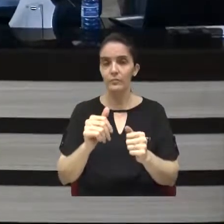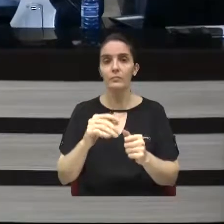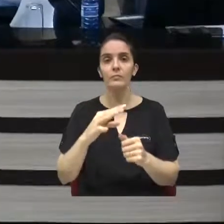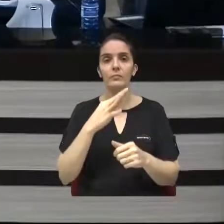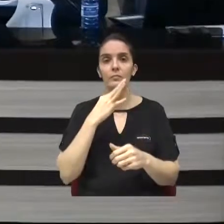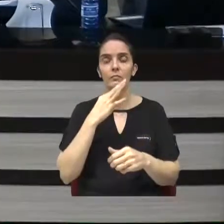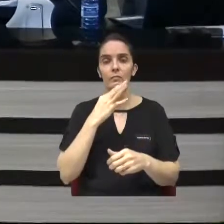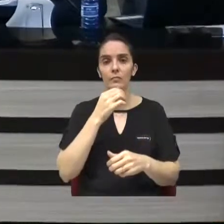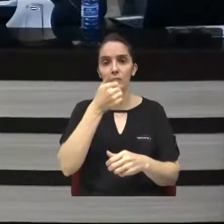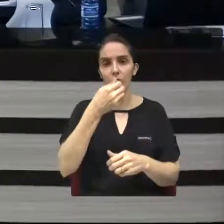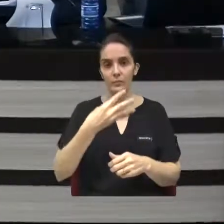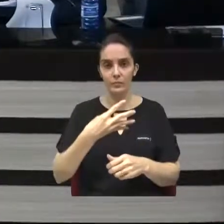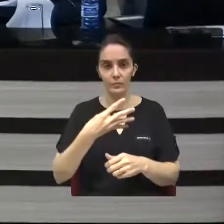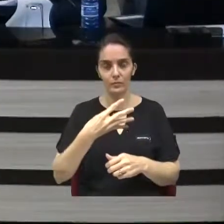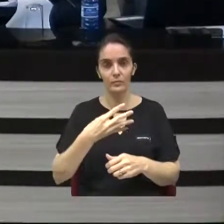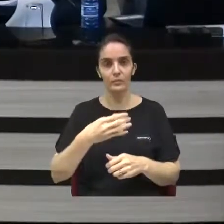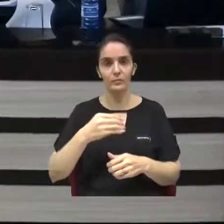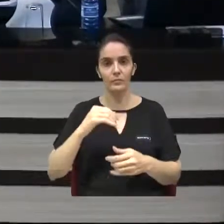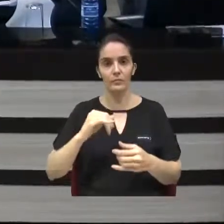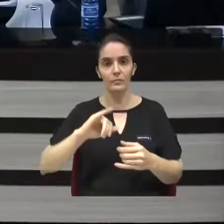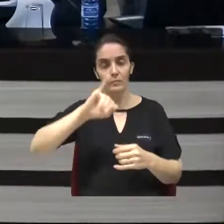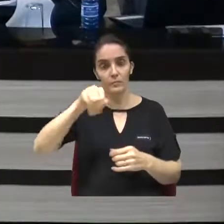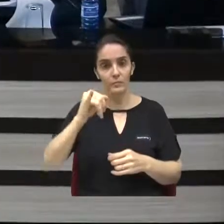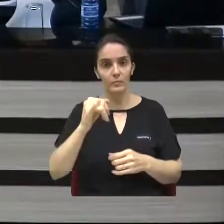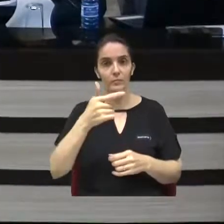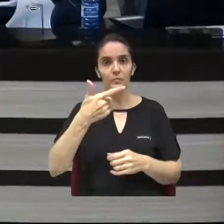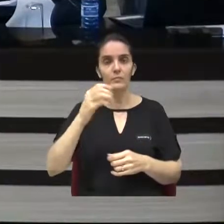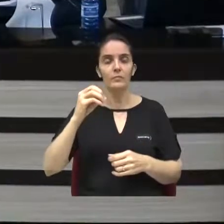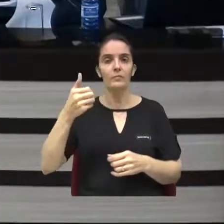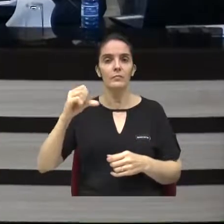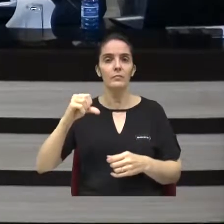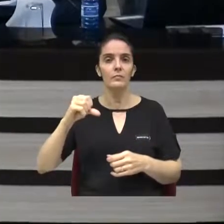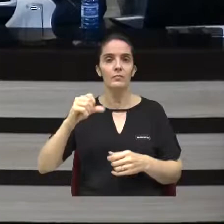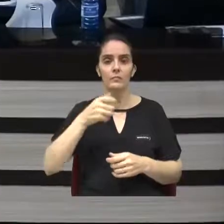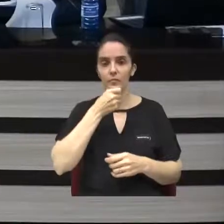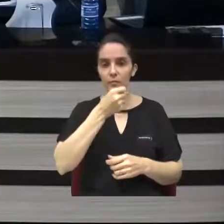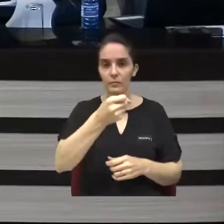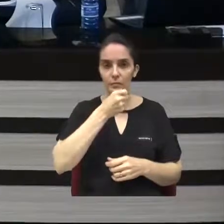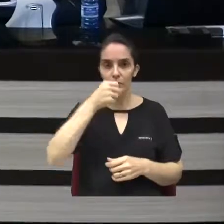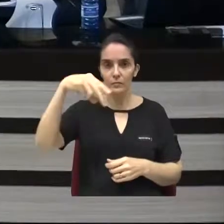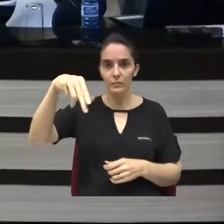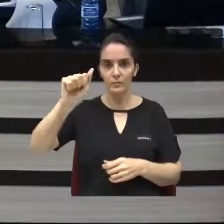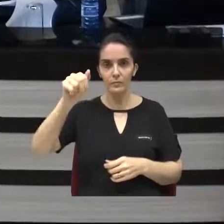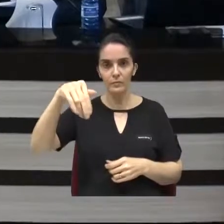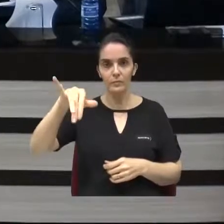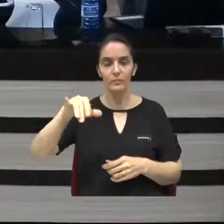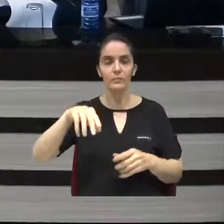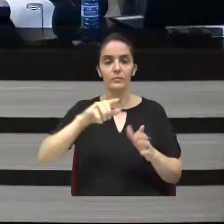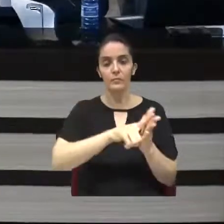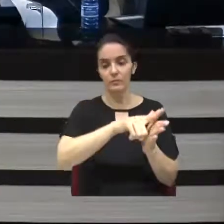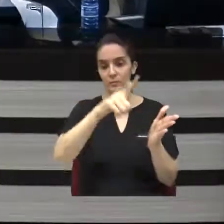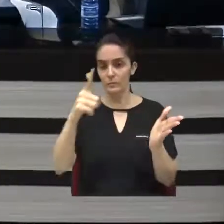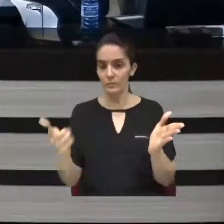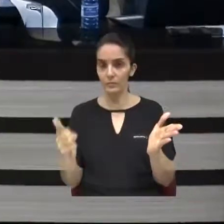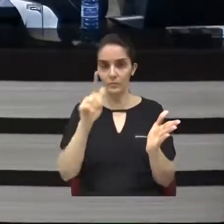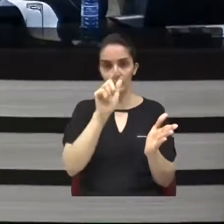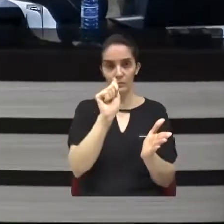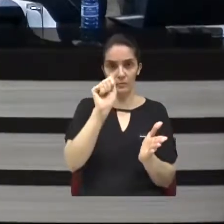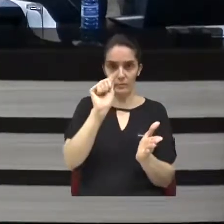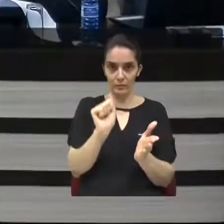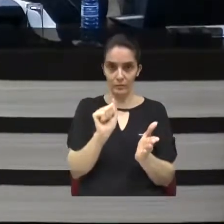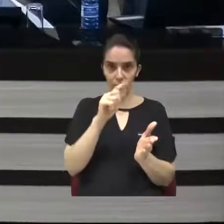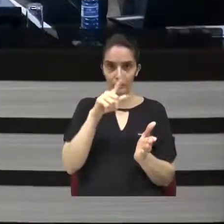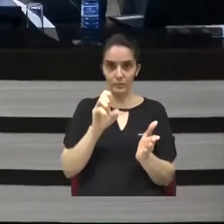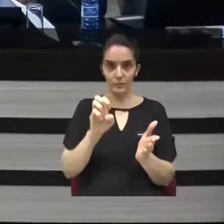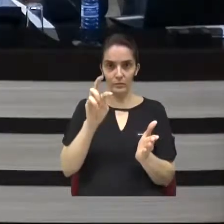de 2019 por reportagem da jornalista Nani Camargo, publicada na Gazeta de Limeira, conforme anexo.